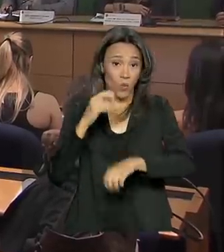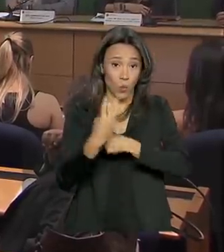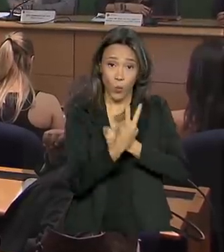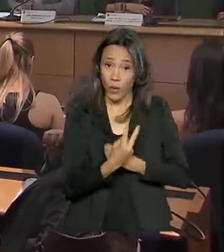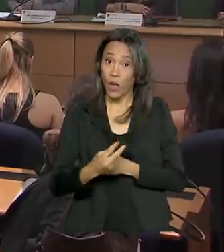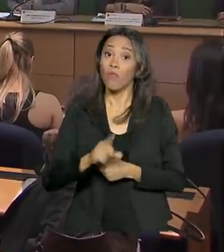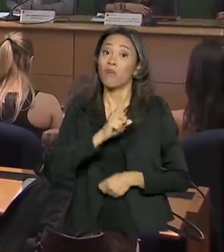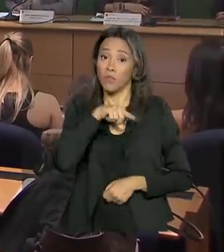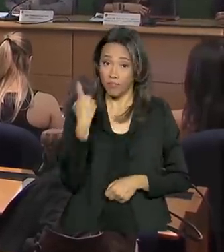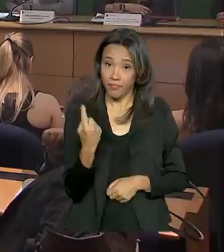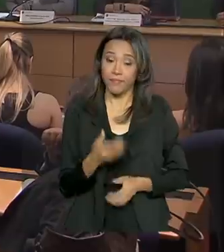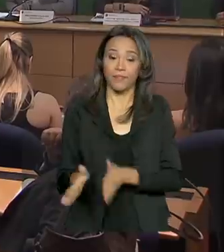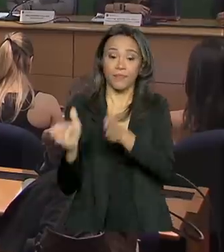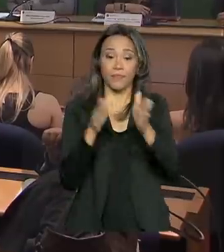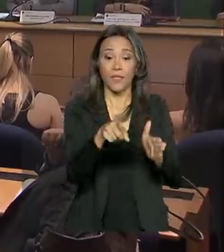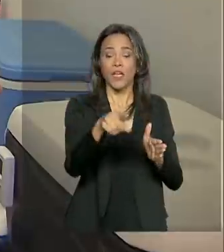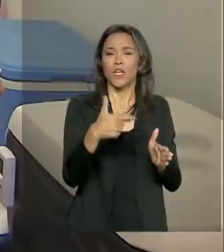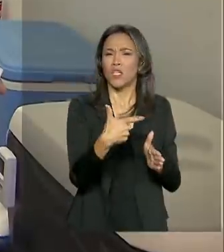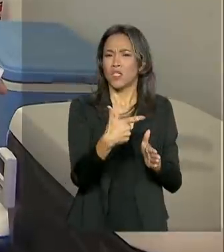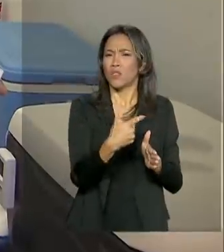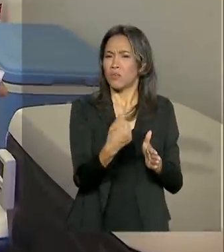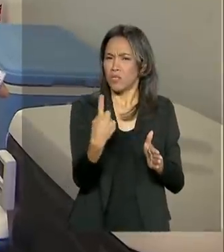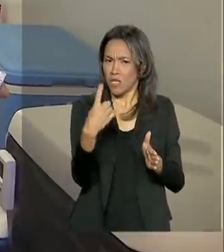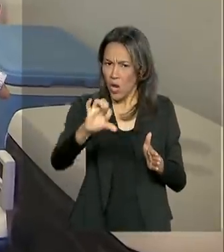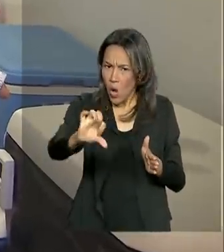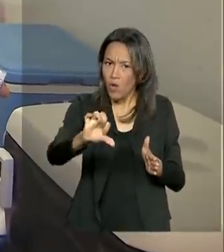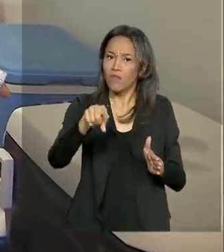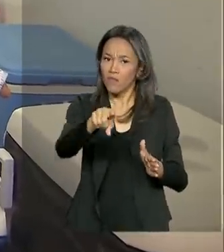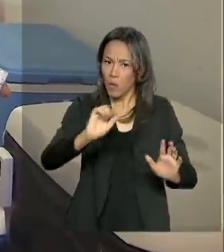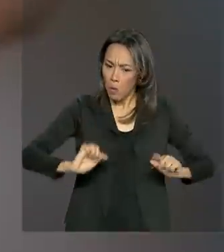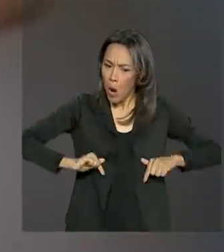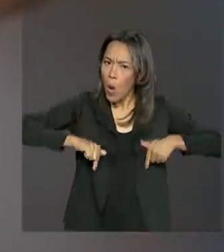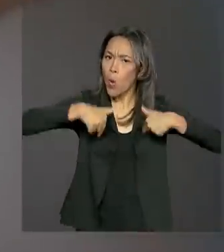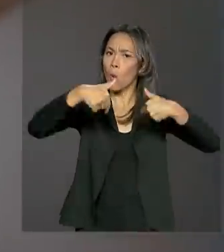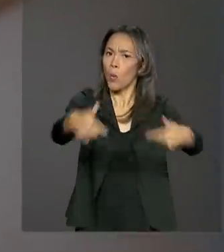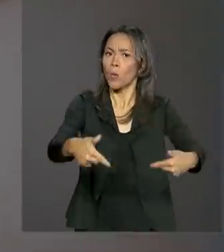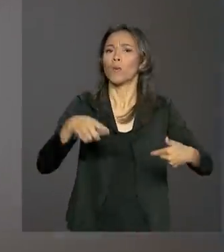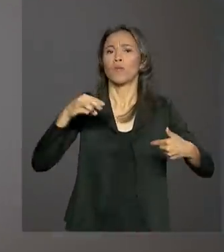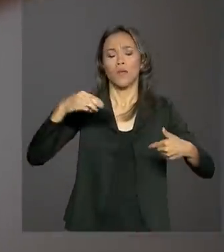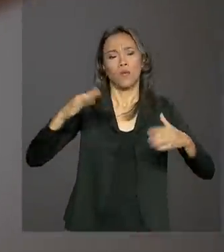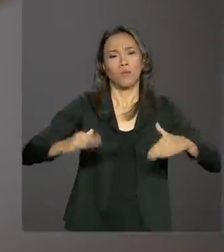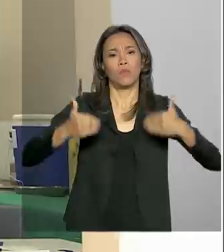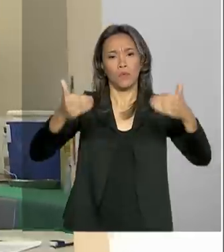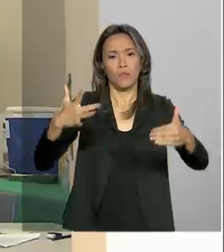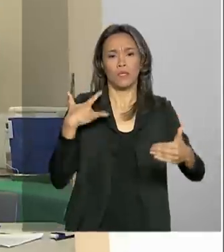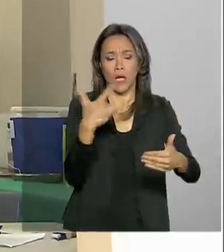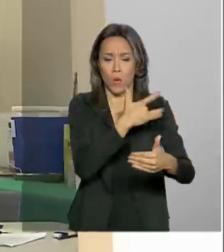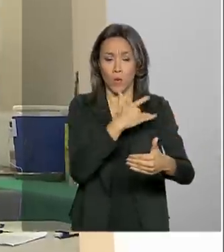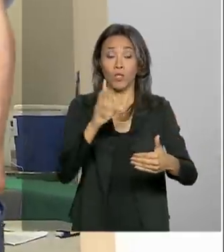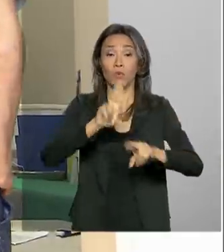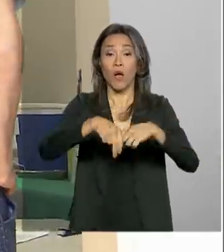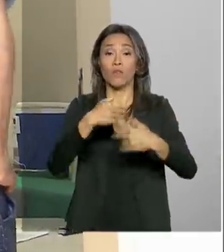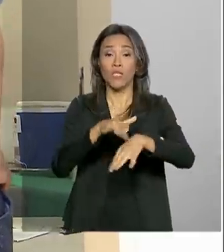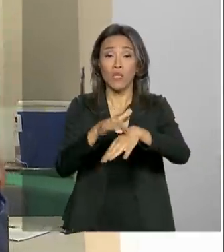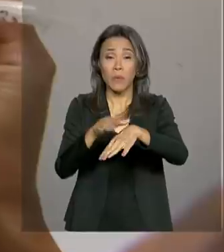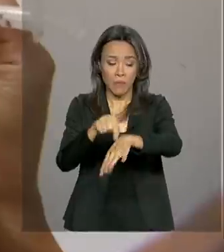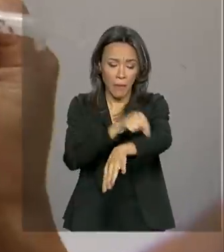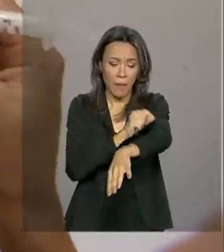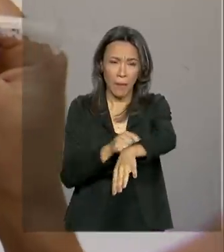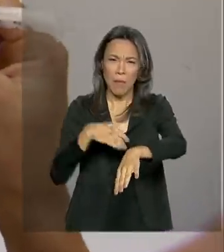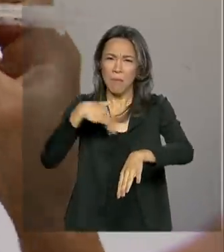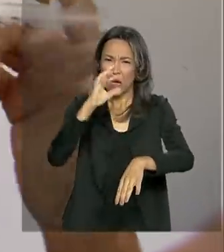federal entrou na luta contra um velho inimigo, o sarampo. De setembro a novembro, foram confirmados mais de 3